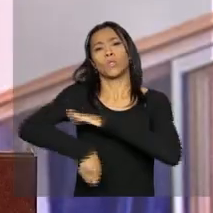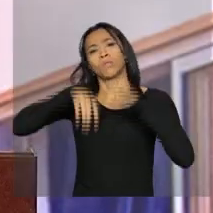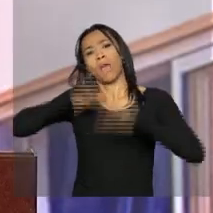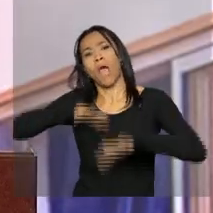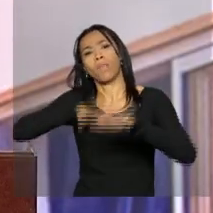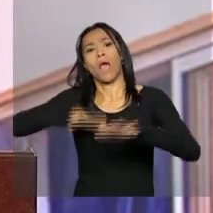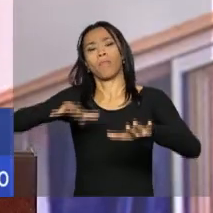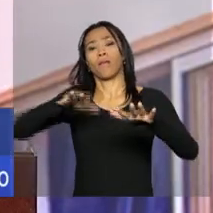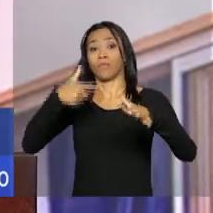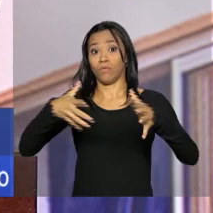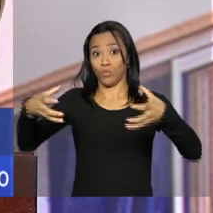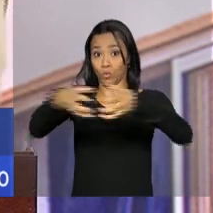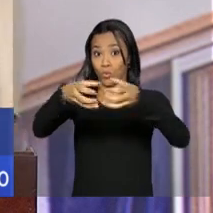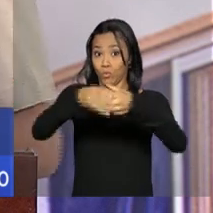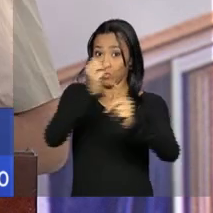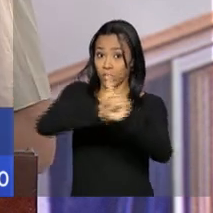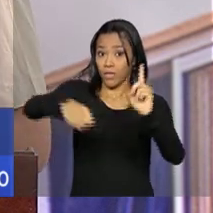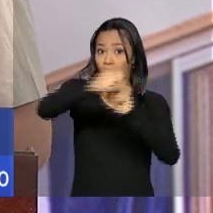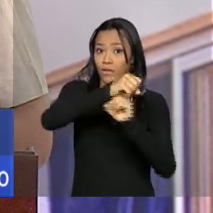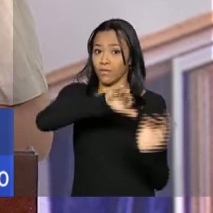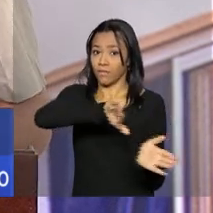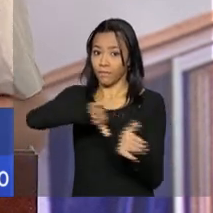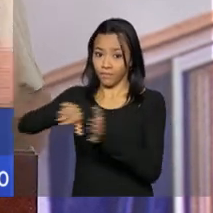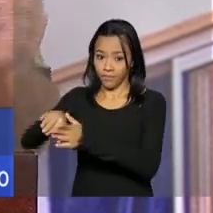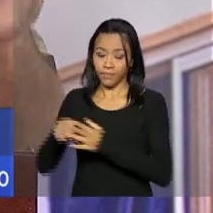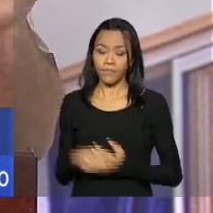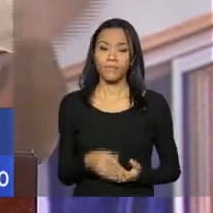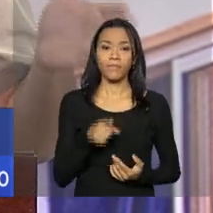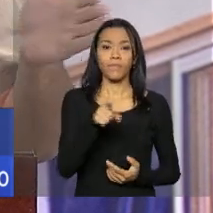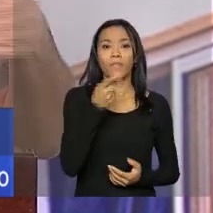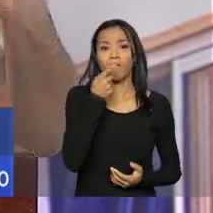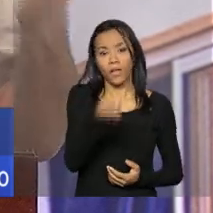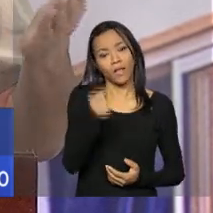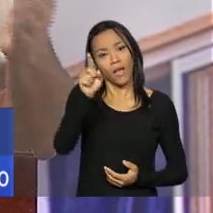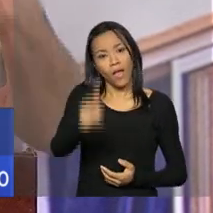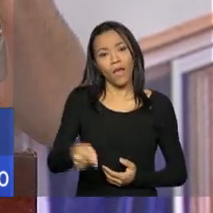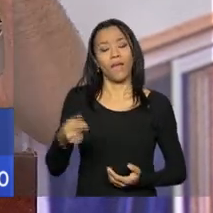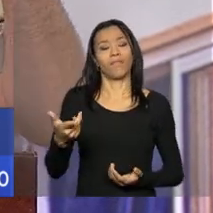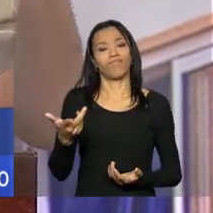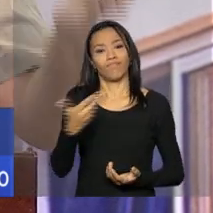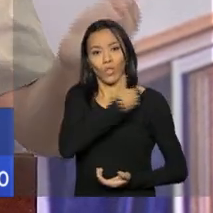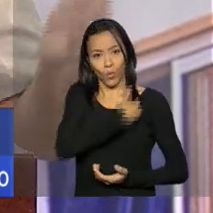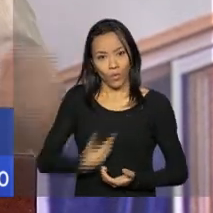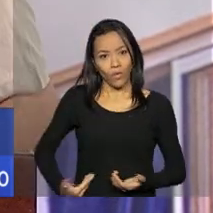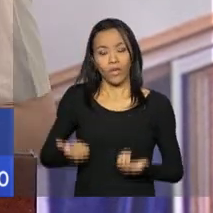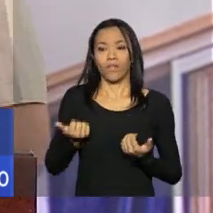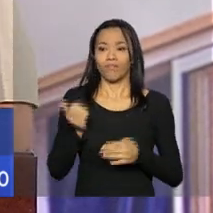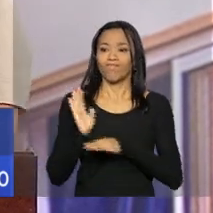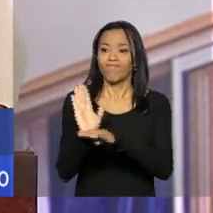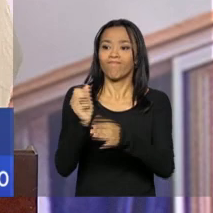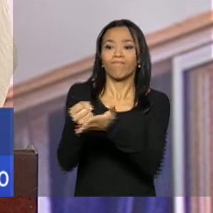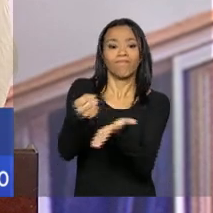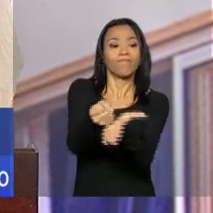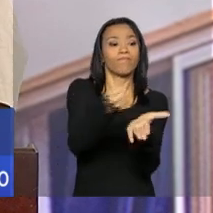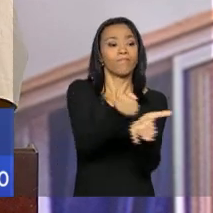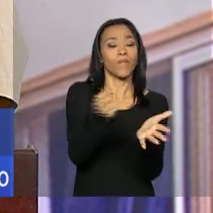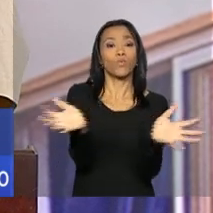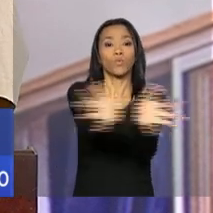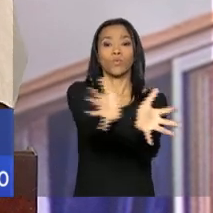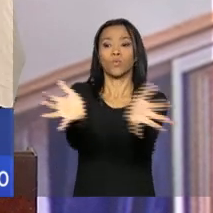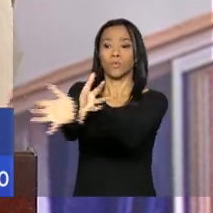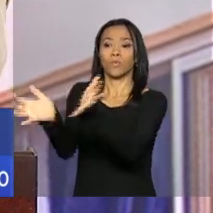É um sinal nesse momento político que o governo dá aos movimentos sociais